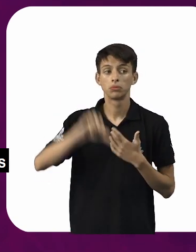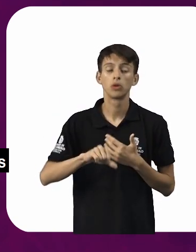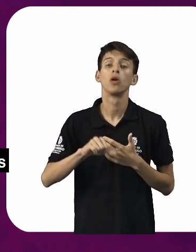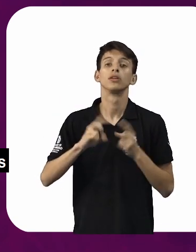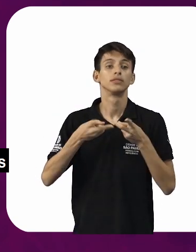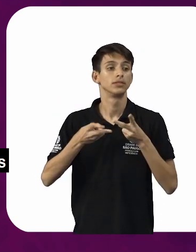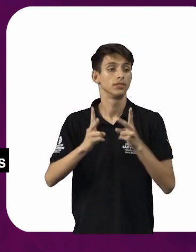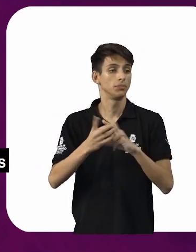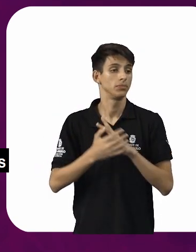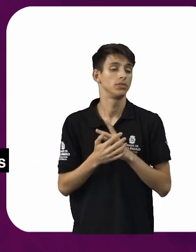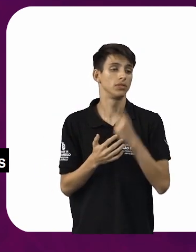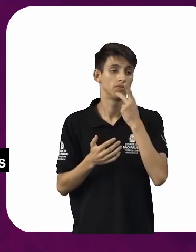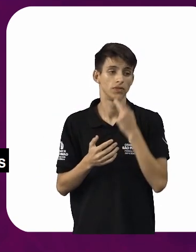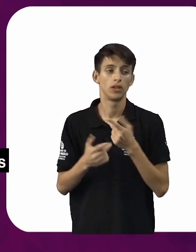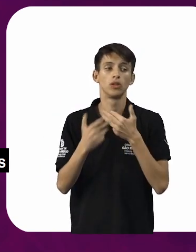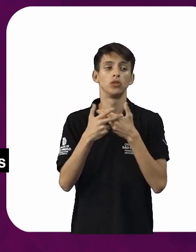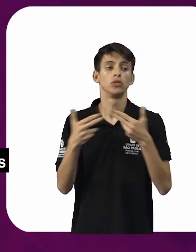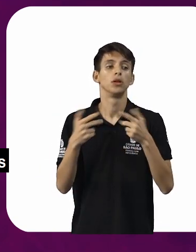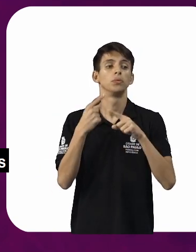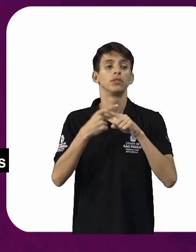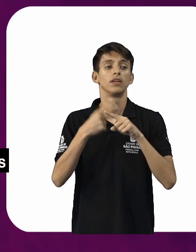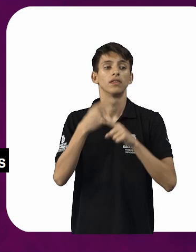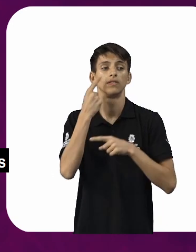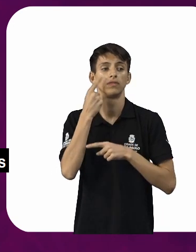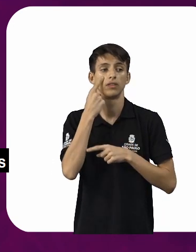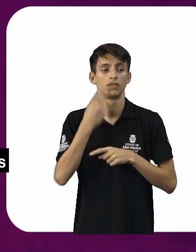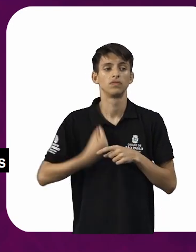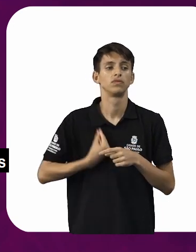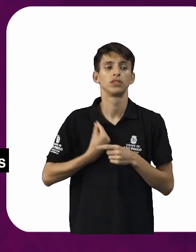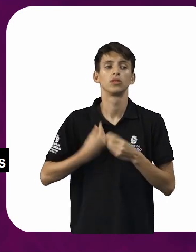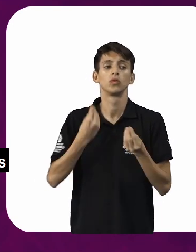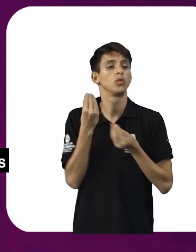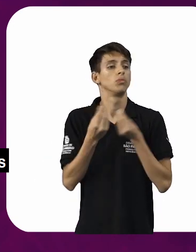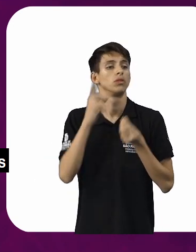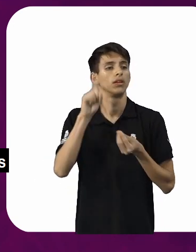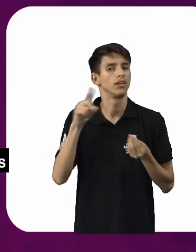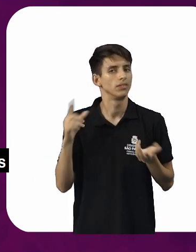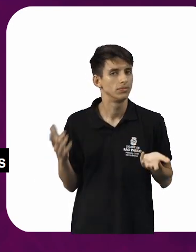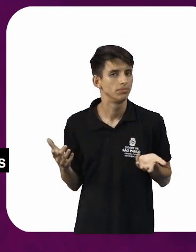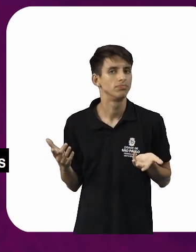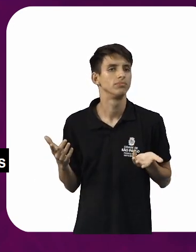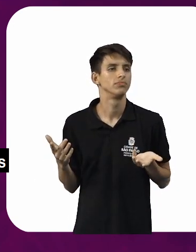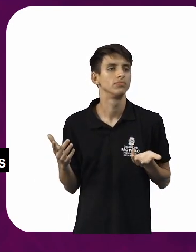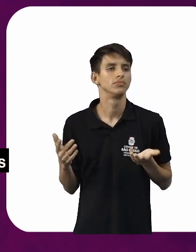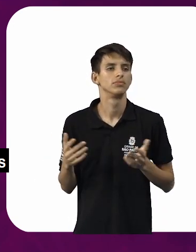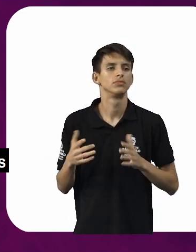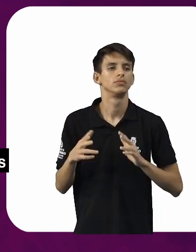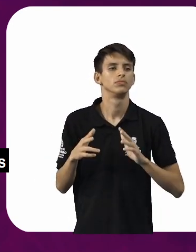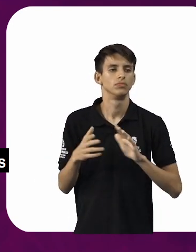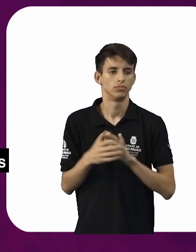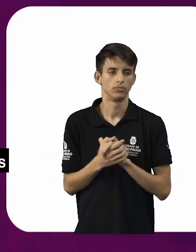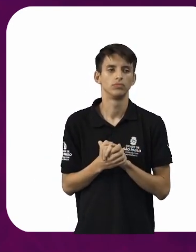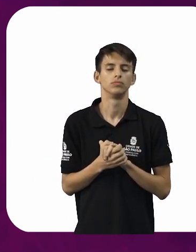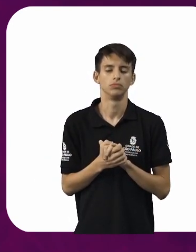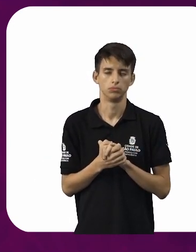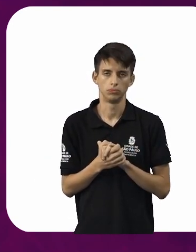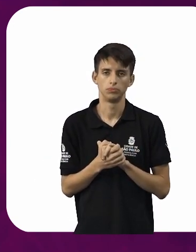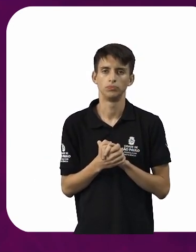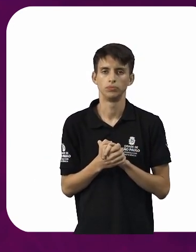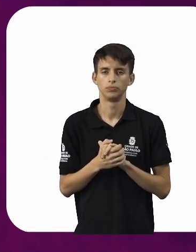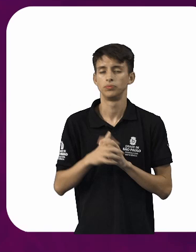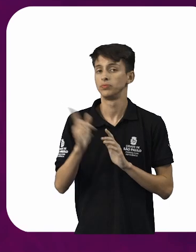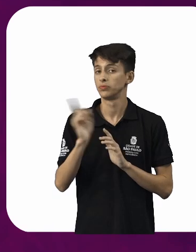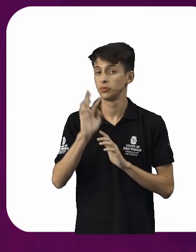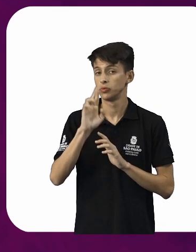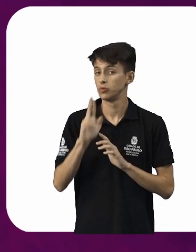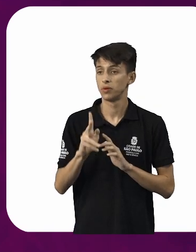Sim. Eu gosto de falar as coisas para a gente ver a vida como ela é. Sim. Mas acusa as pessoas de estar fazendo atentado ao pudor público. Sim. O que